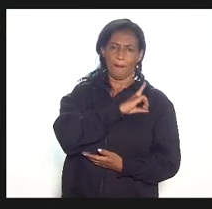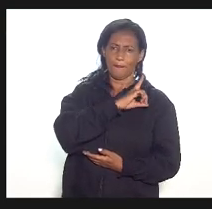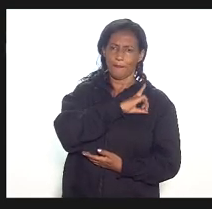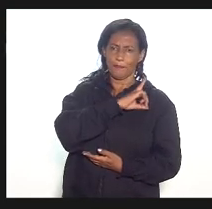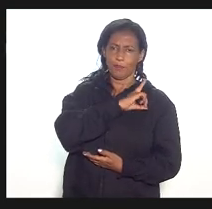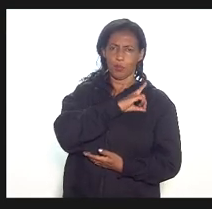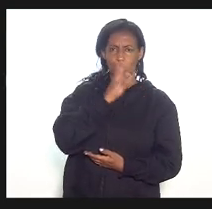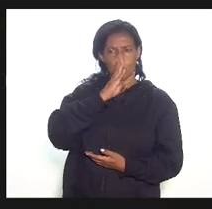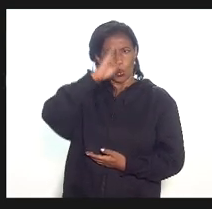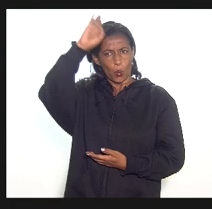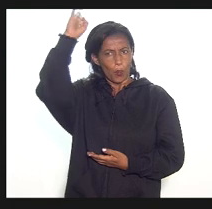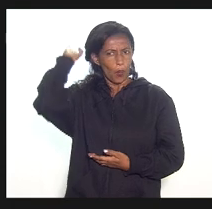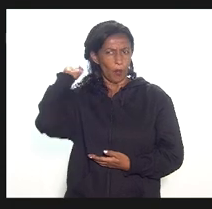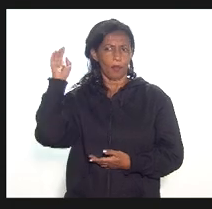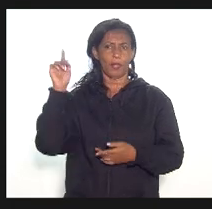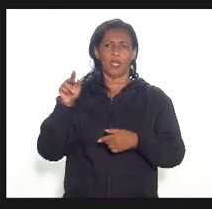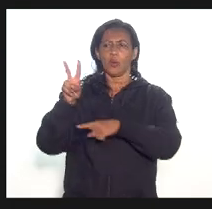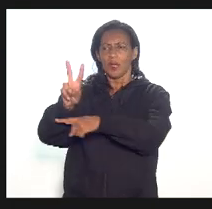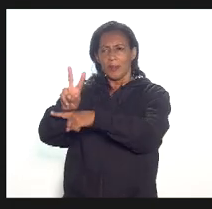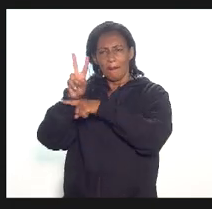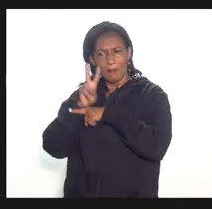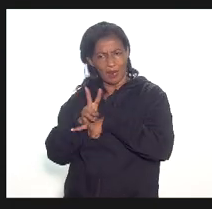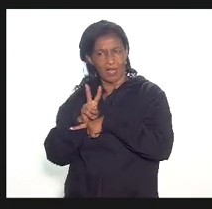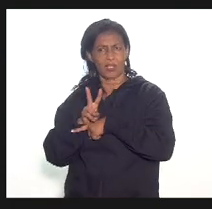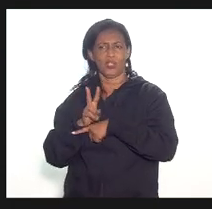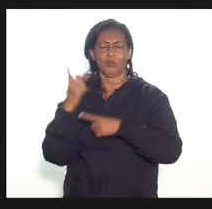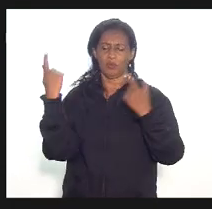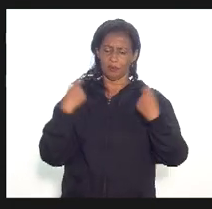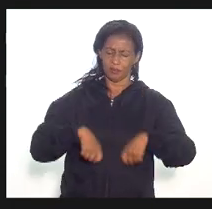no corpo de bombeiros empréstimos consignados